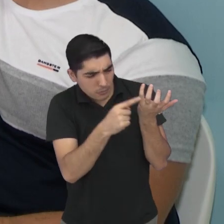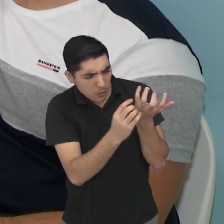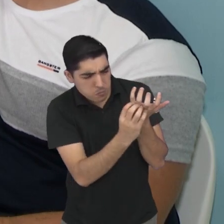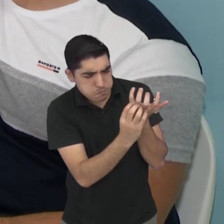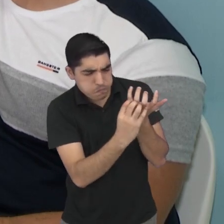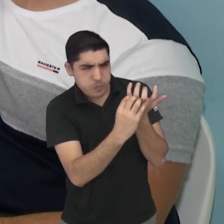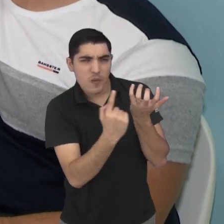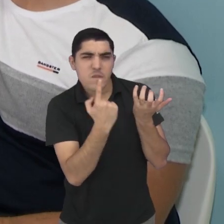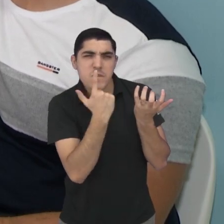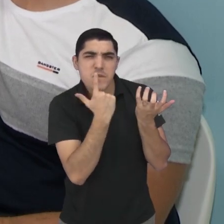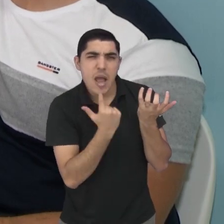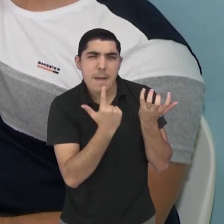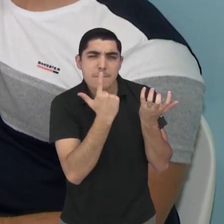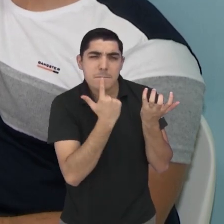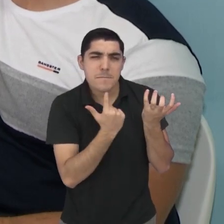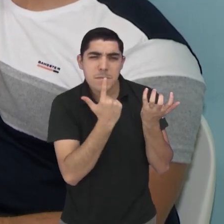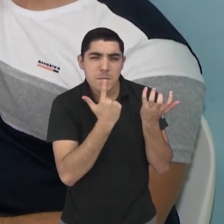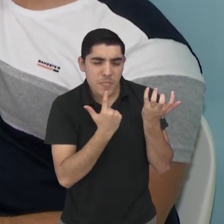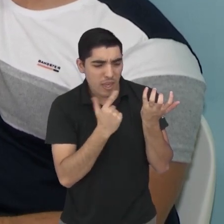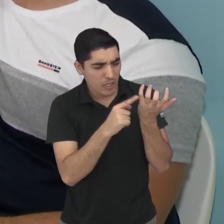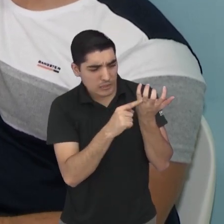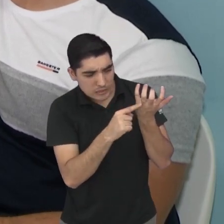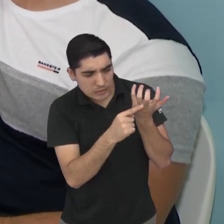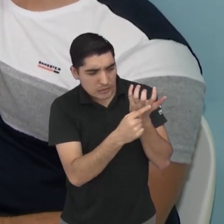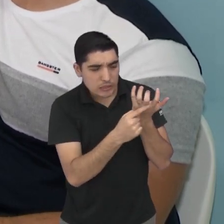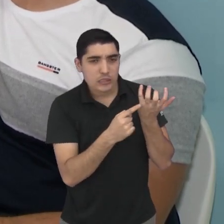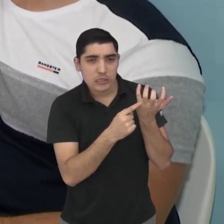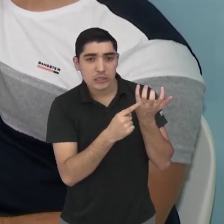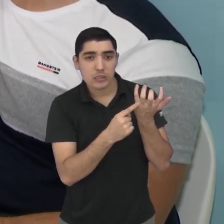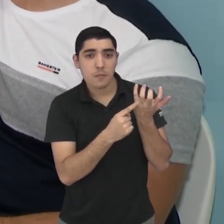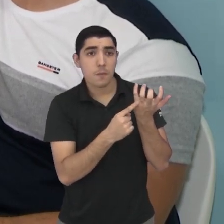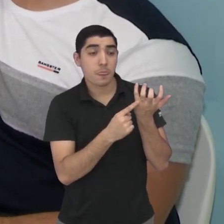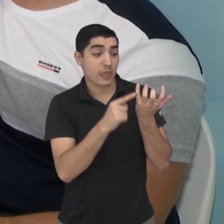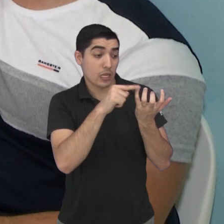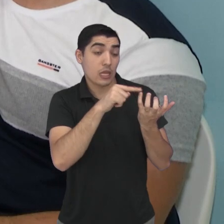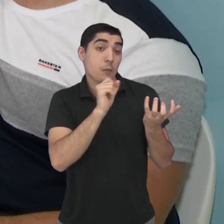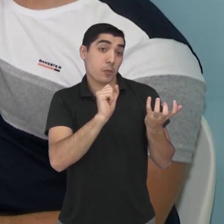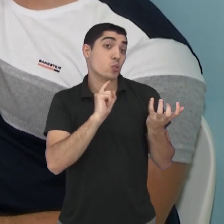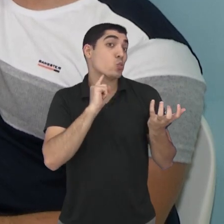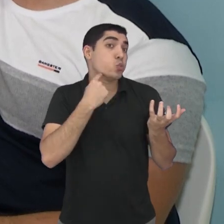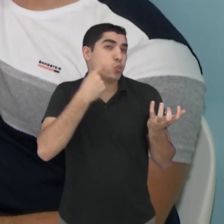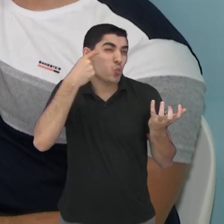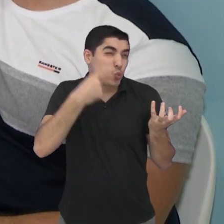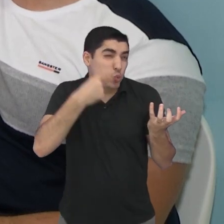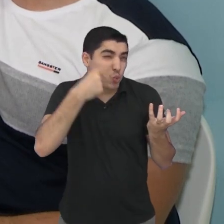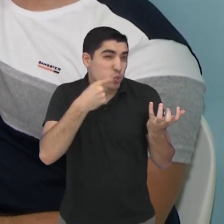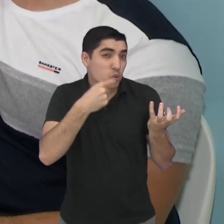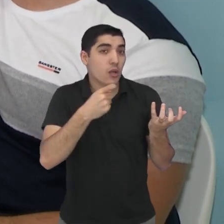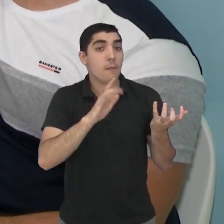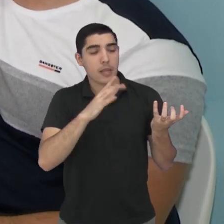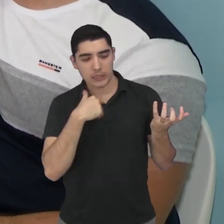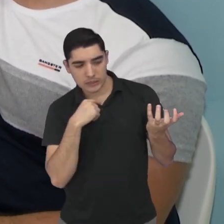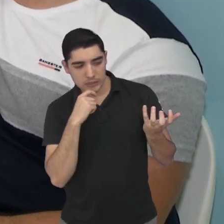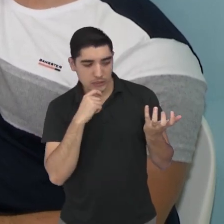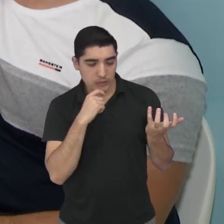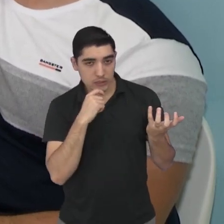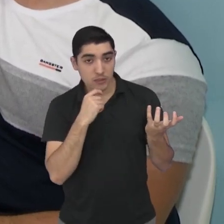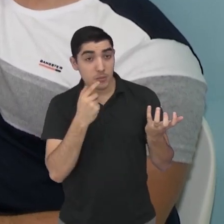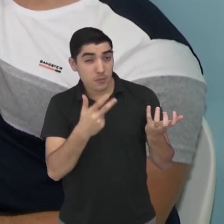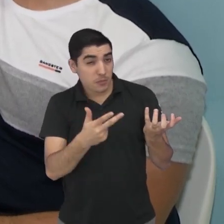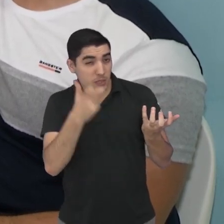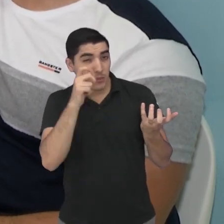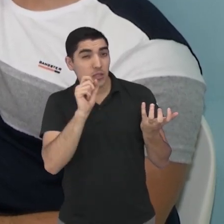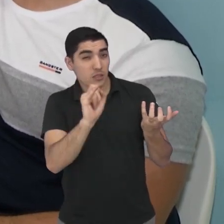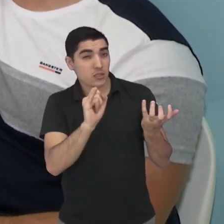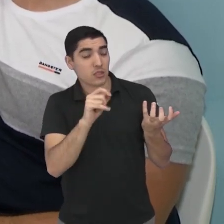mais vermelha, independente da quantidade de tártaro que tem ali, a gengivite é o primeiro sinal de